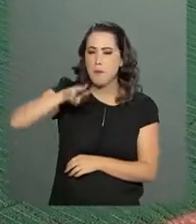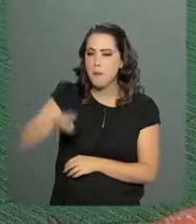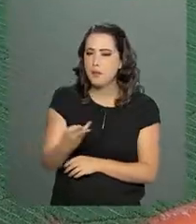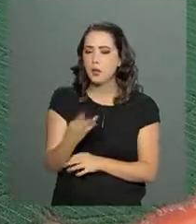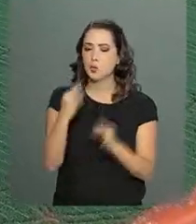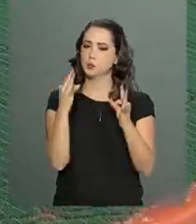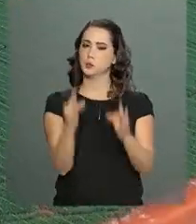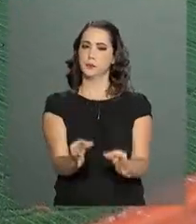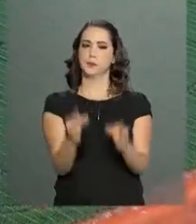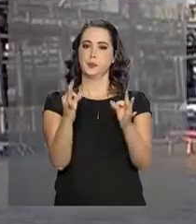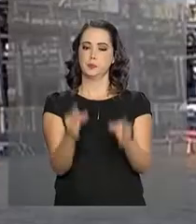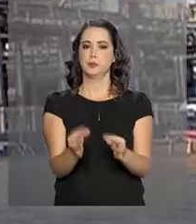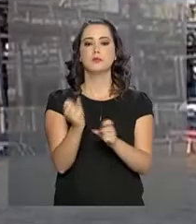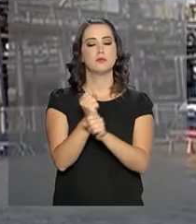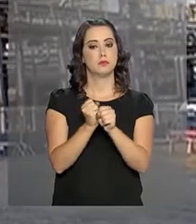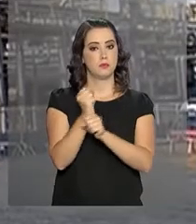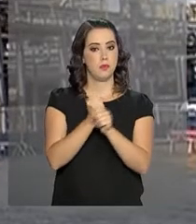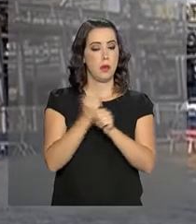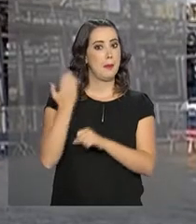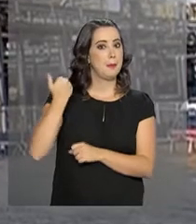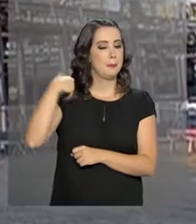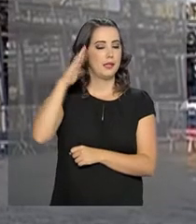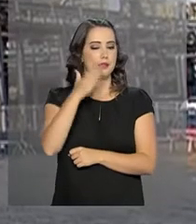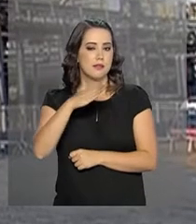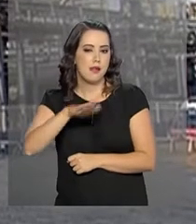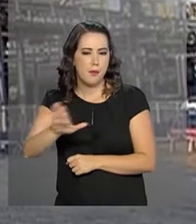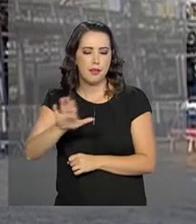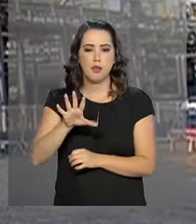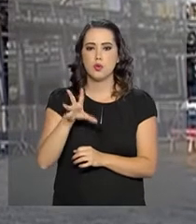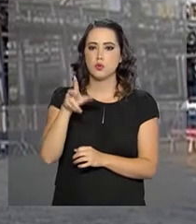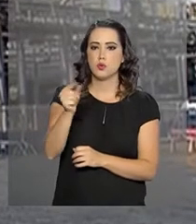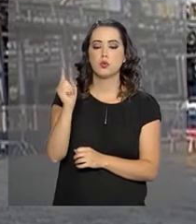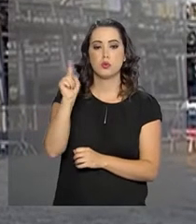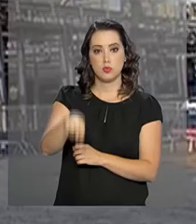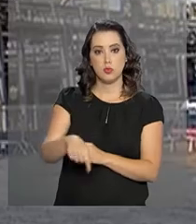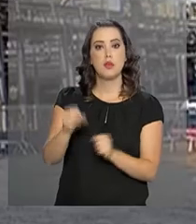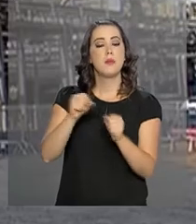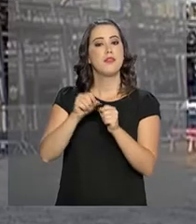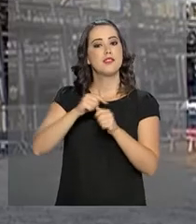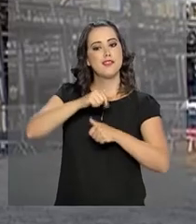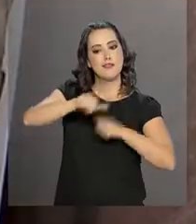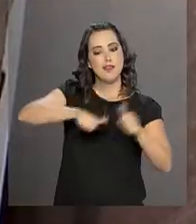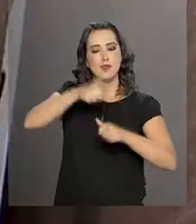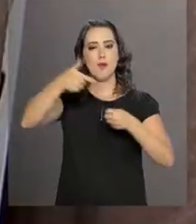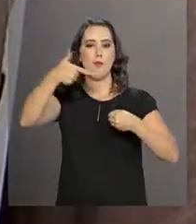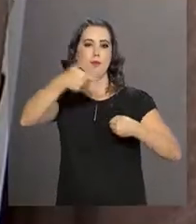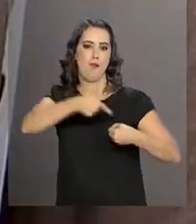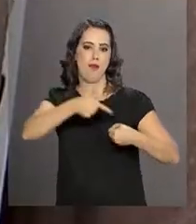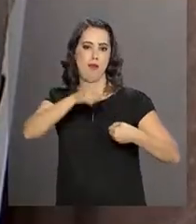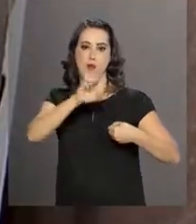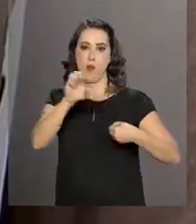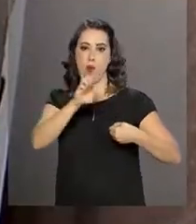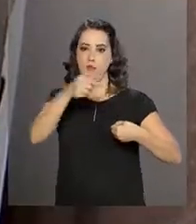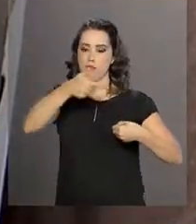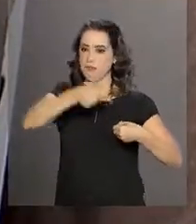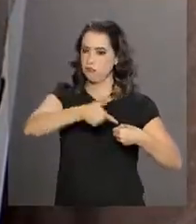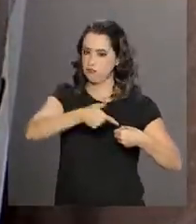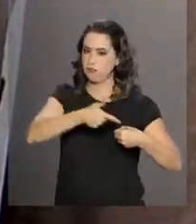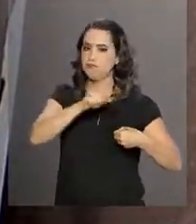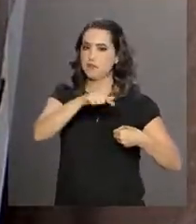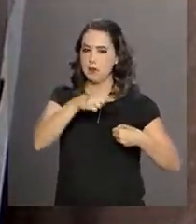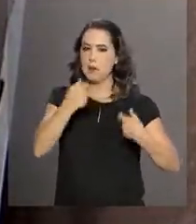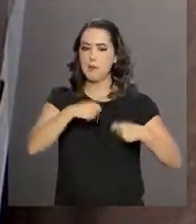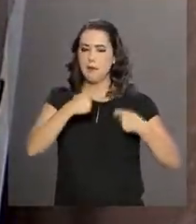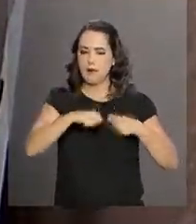de toneladas este ano. Mais da metade desse total é para a produção de etanol. O aumento da necessidade de